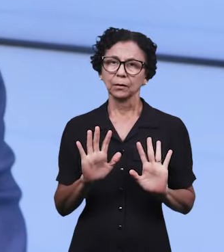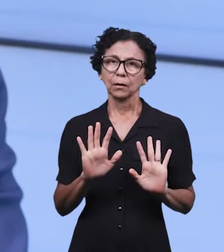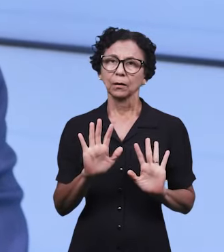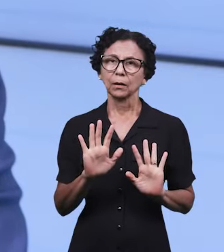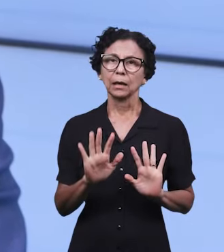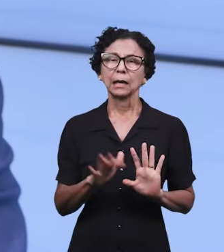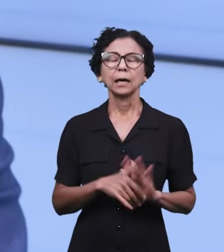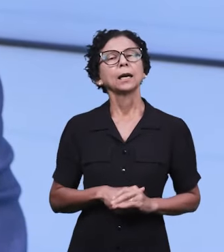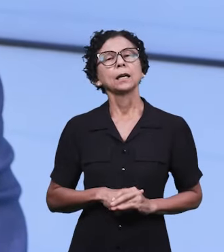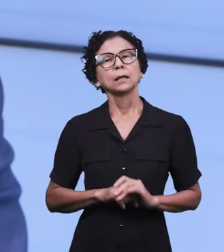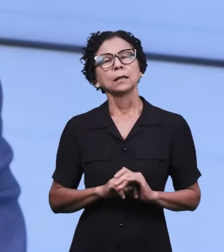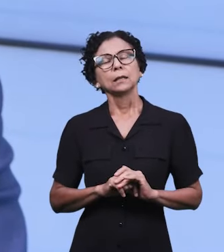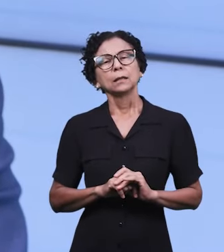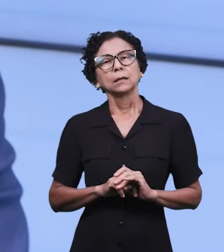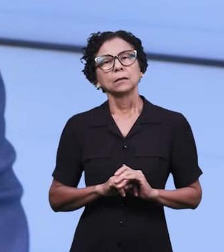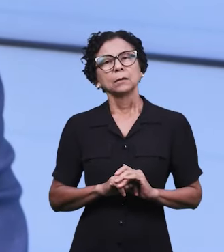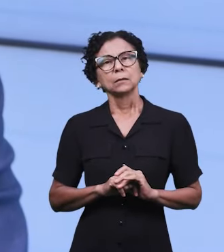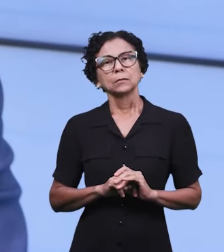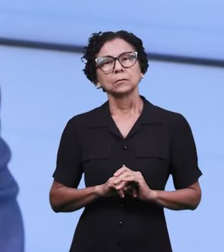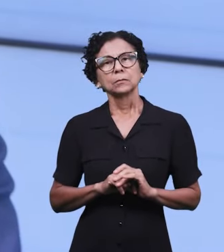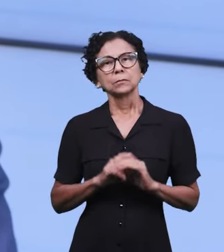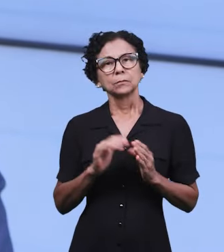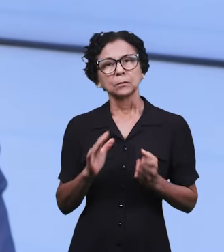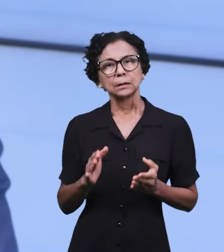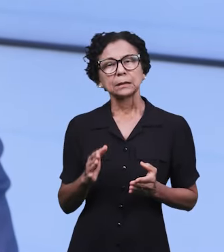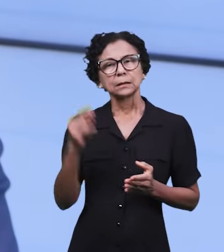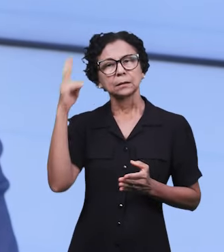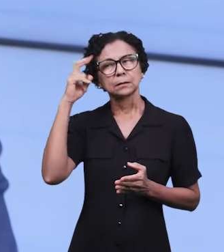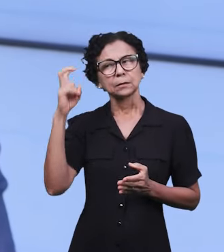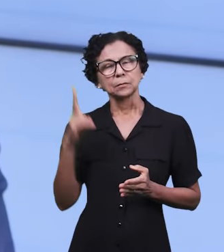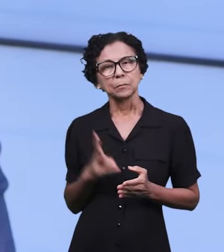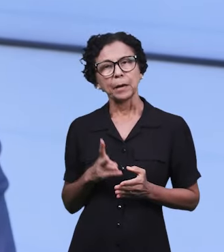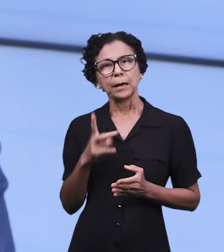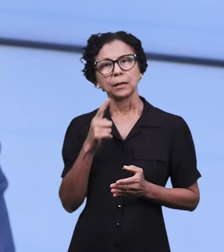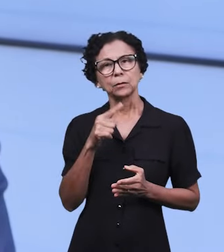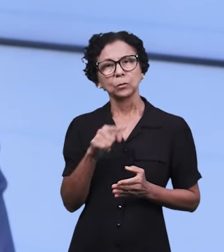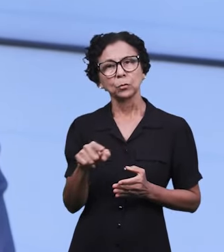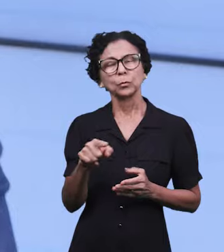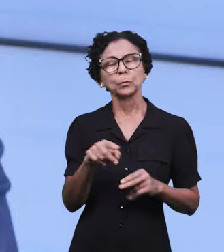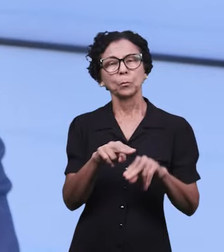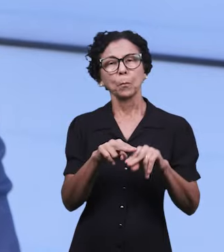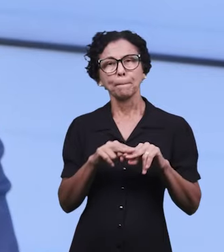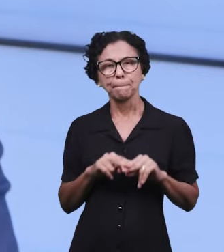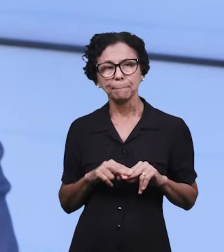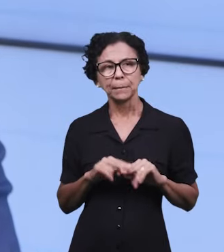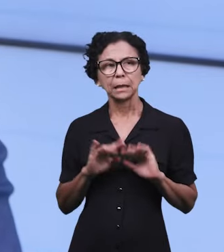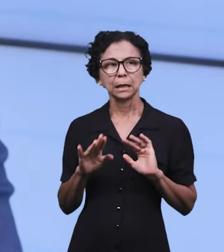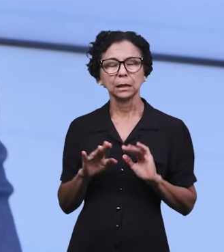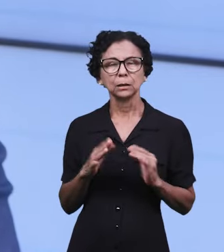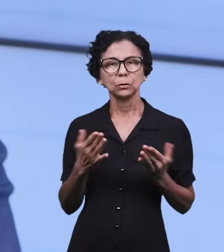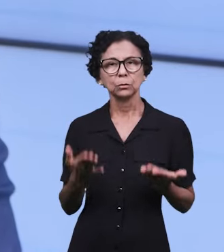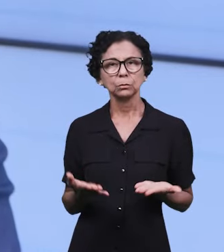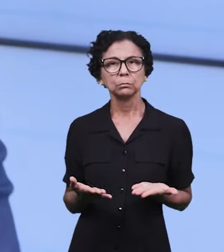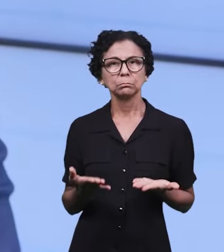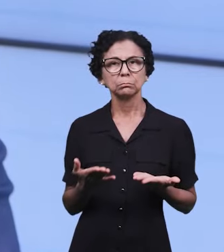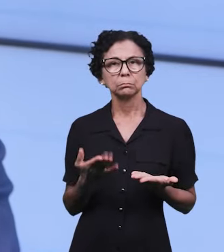moeda tente já denunciar das formas administrativas que existem e se não tiver